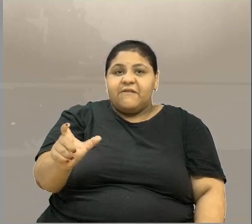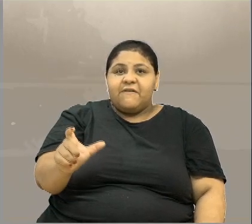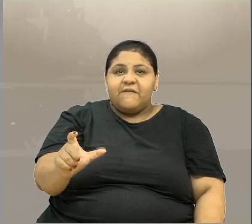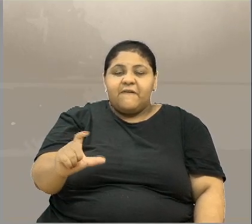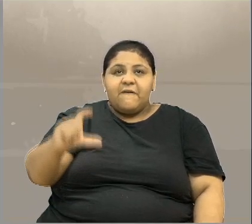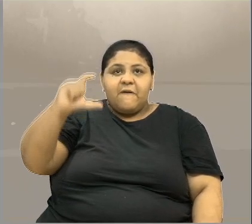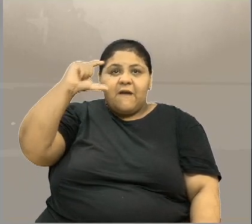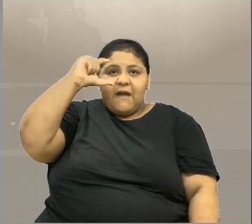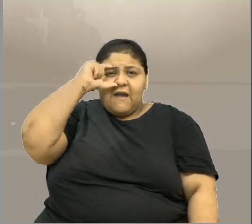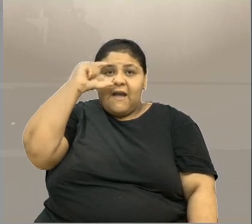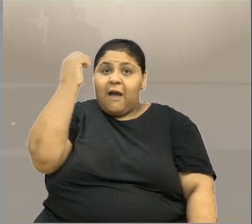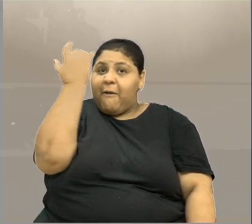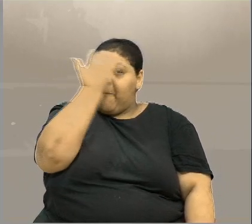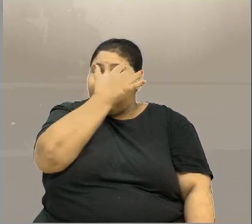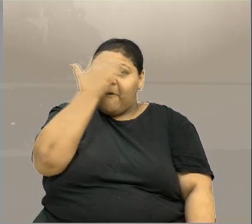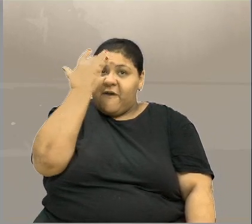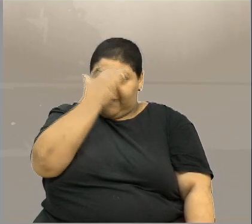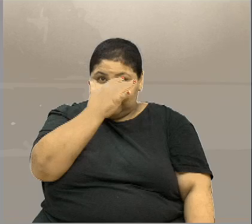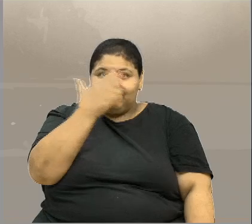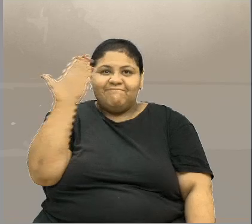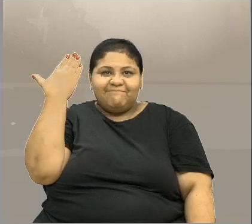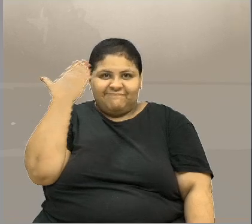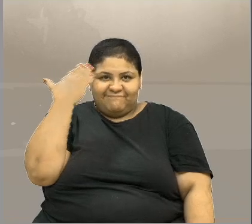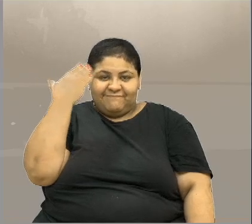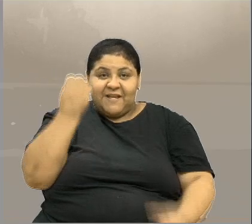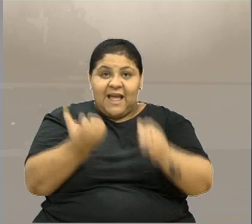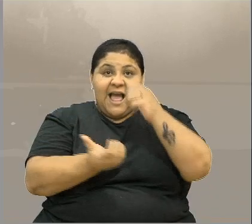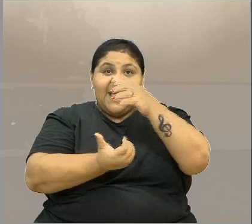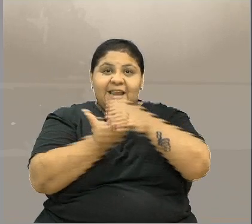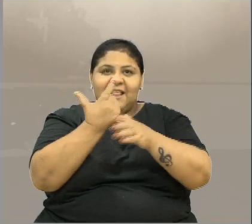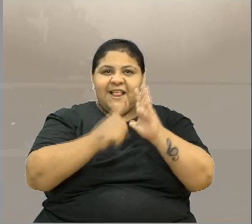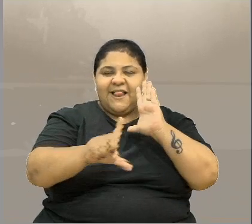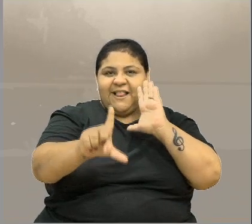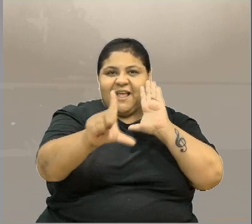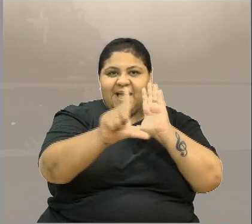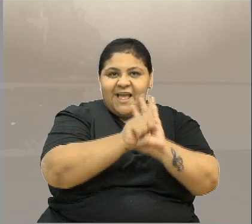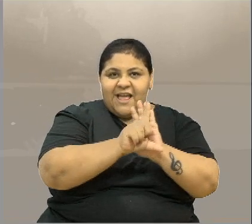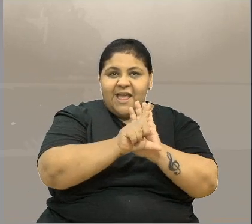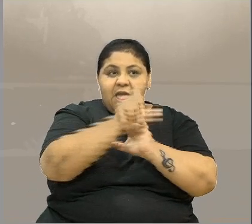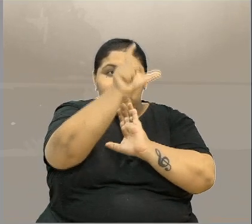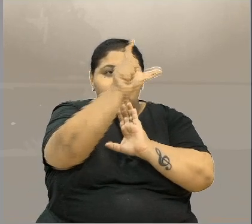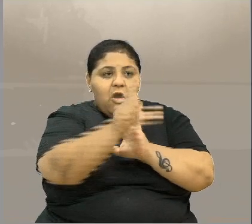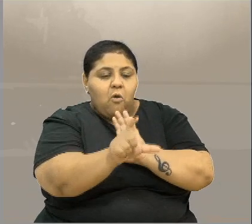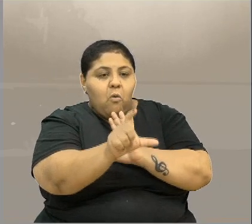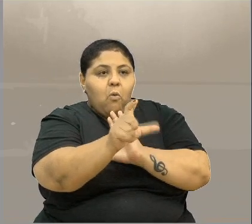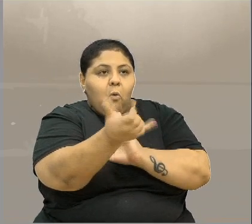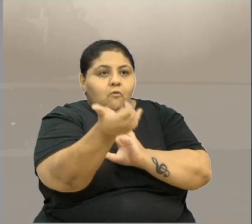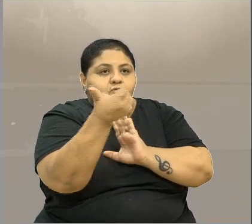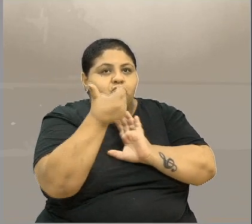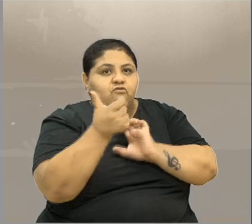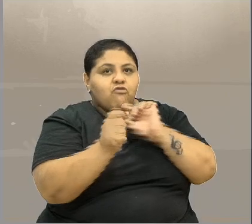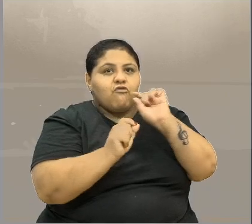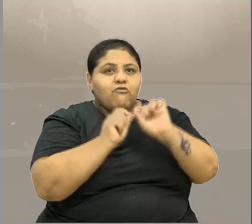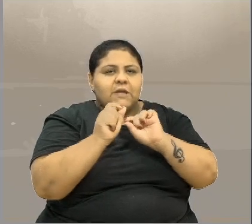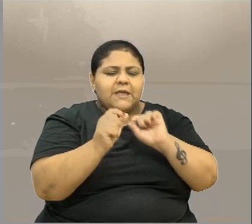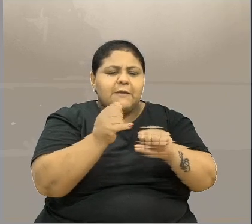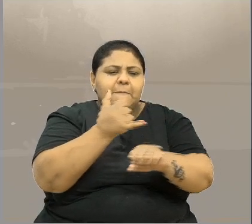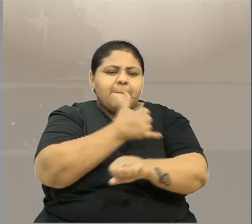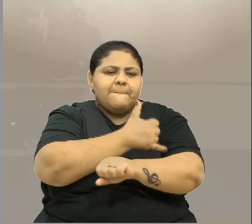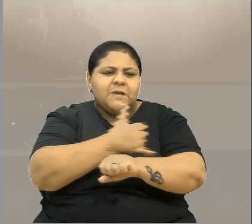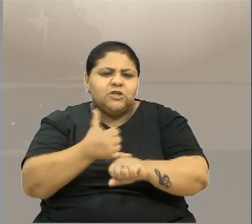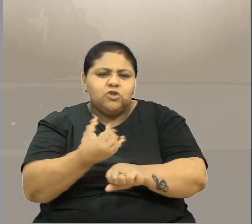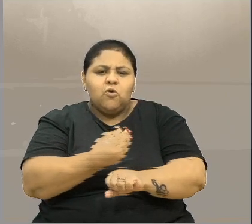de ouvir da boca dela a história, o que ela passou, o que ela viveu, e acho que para mim, que luto muito por